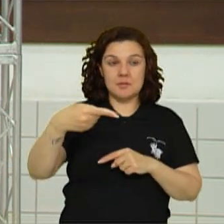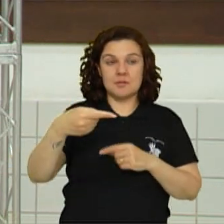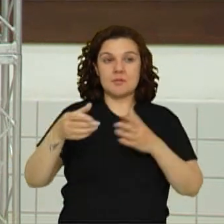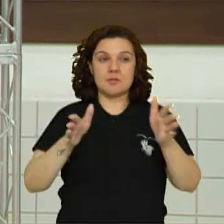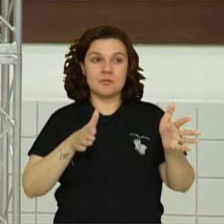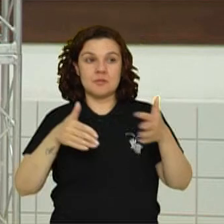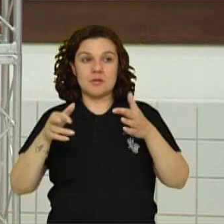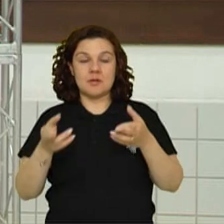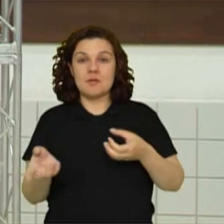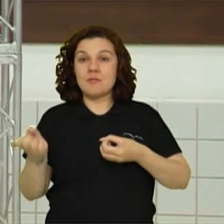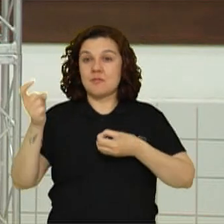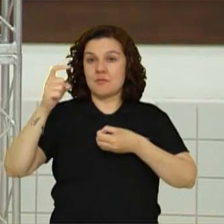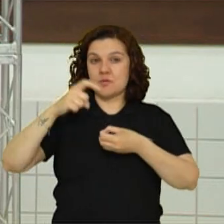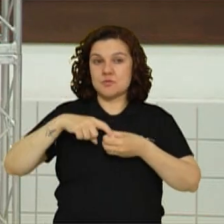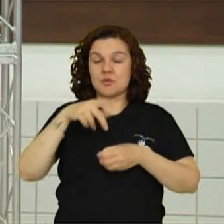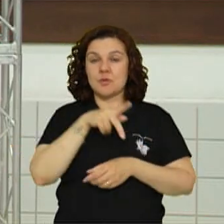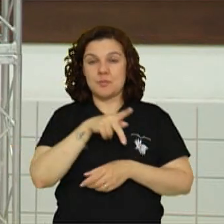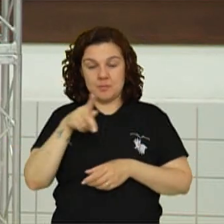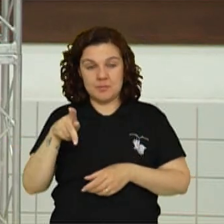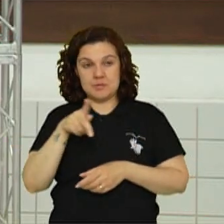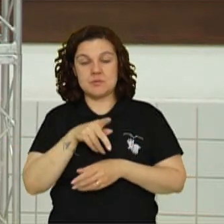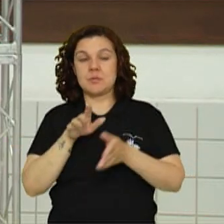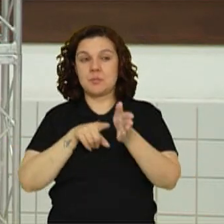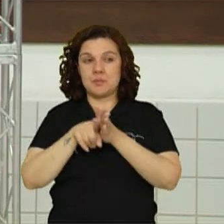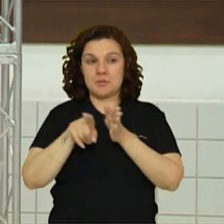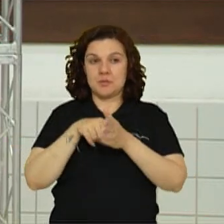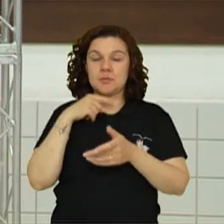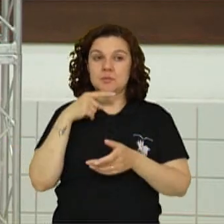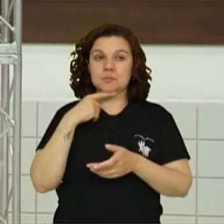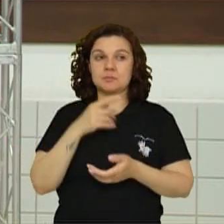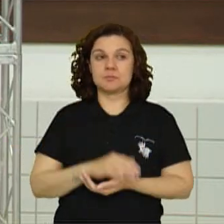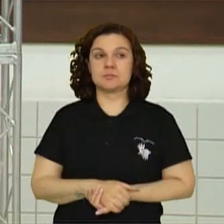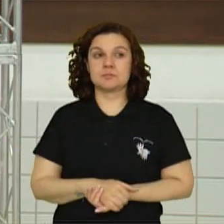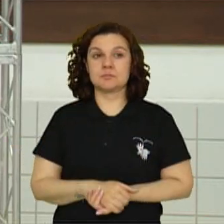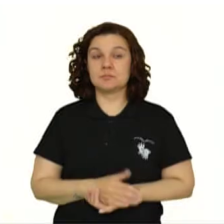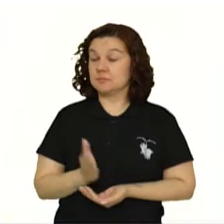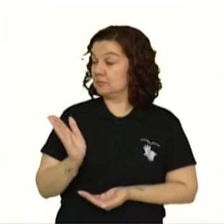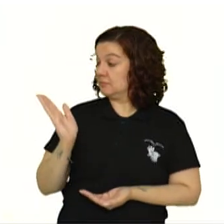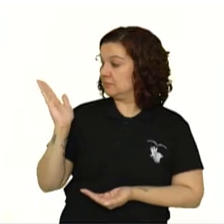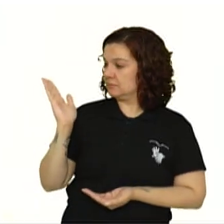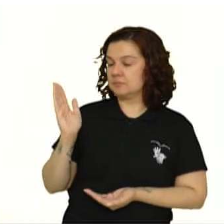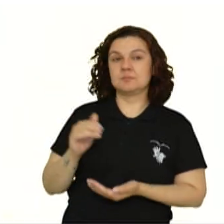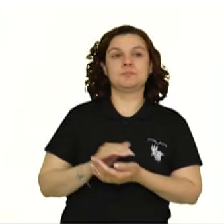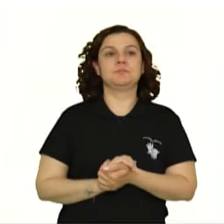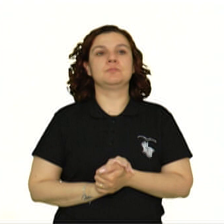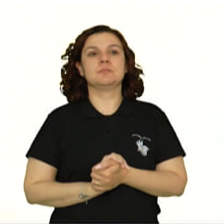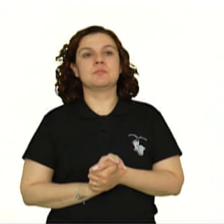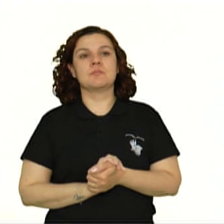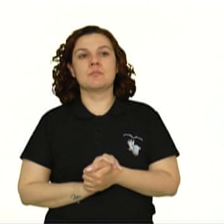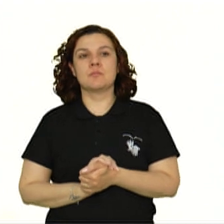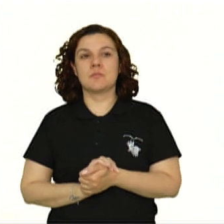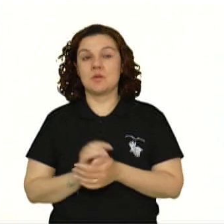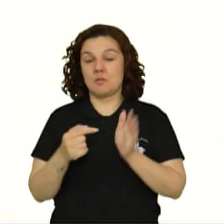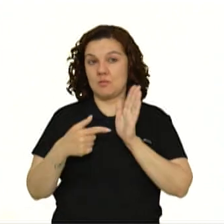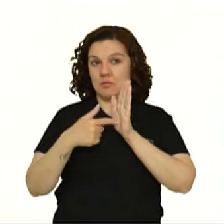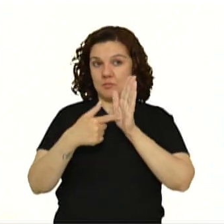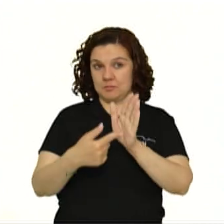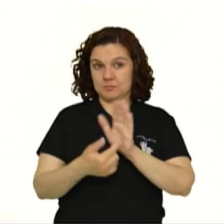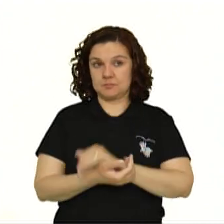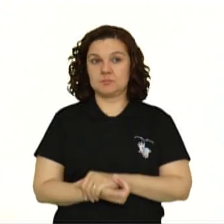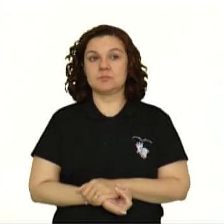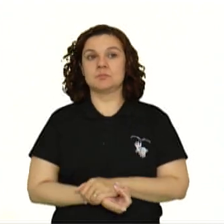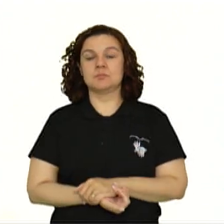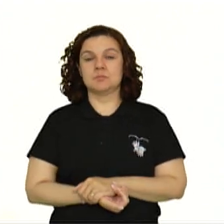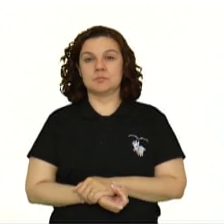reforçar isso com o seu professor, perguntar, tirar a sua dúvida, tá bom? Dos polígonos regulares, temos aqui do